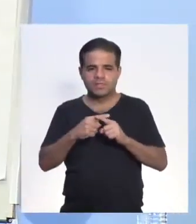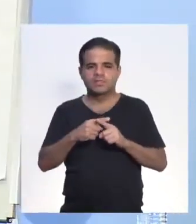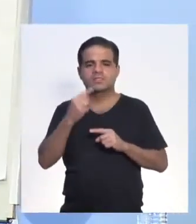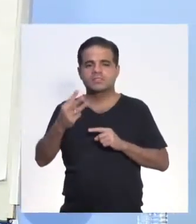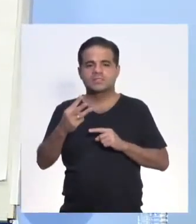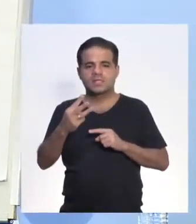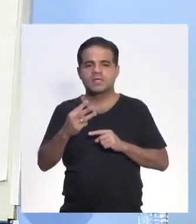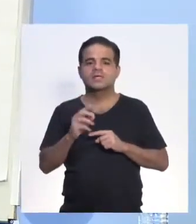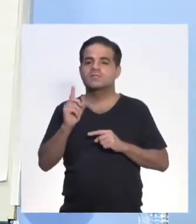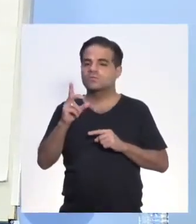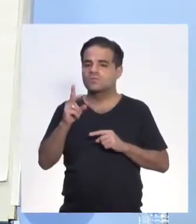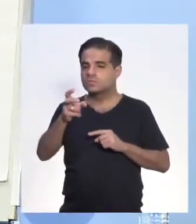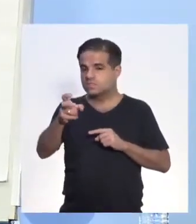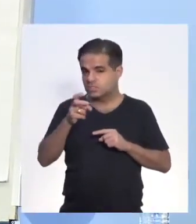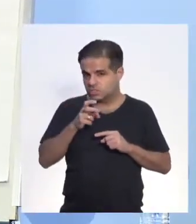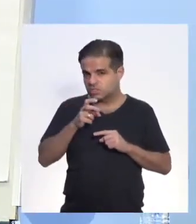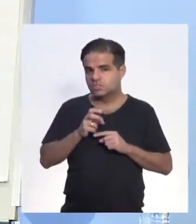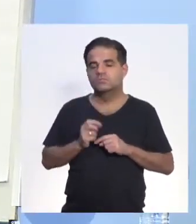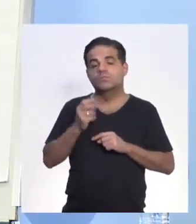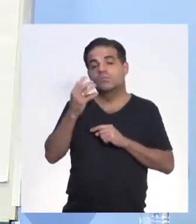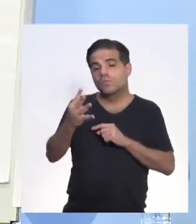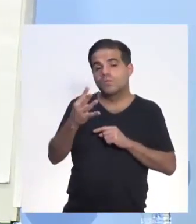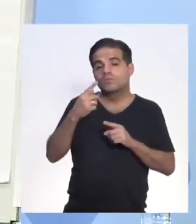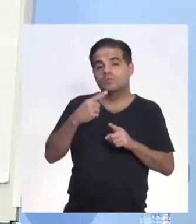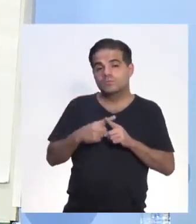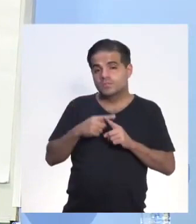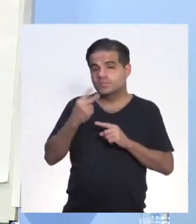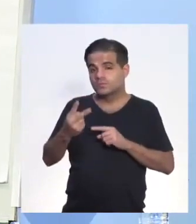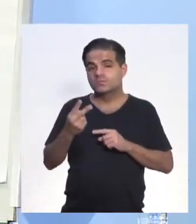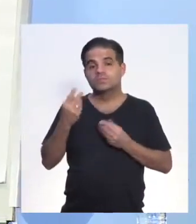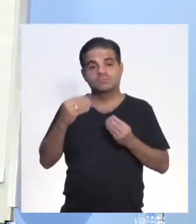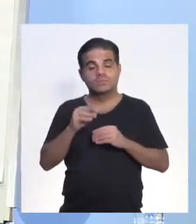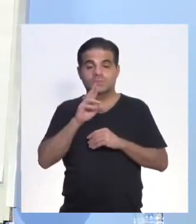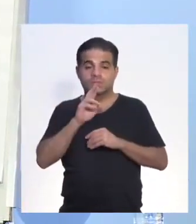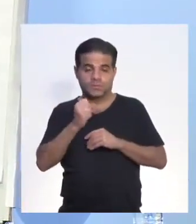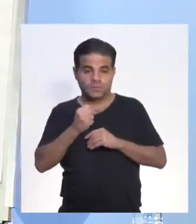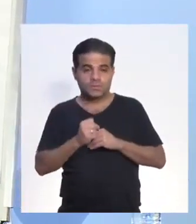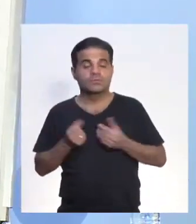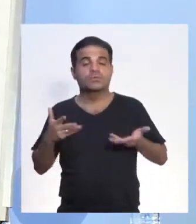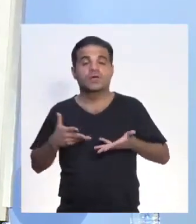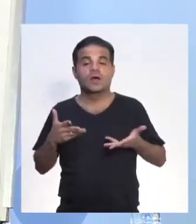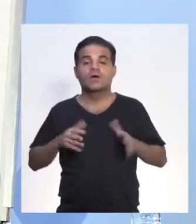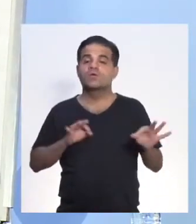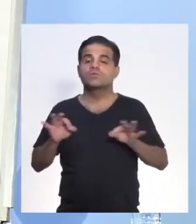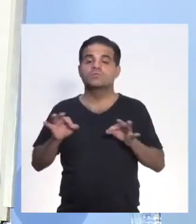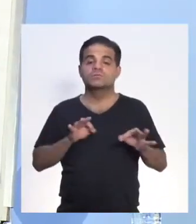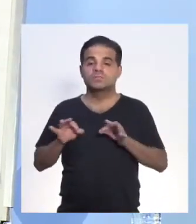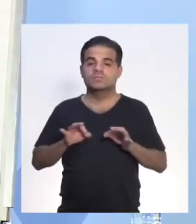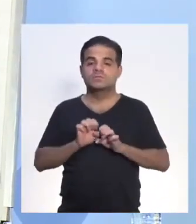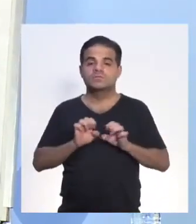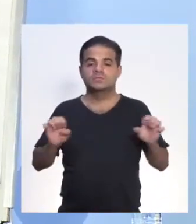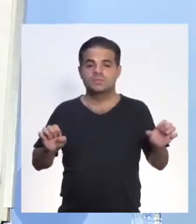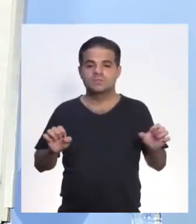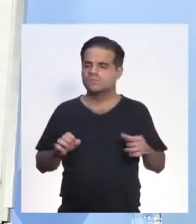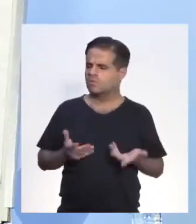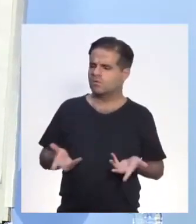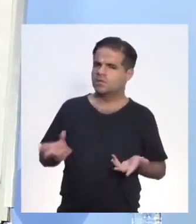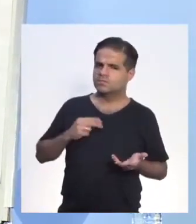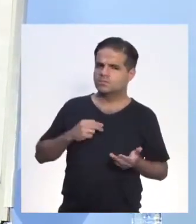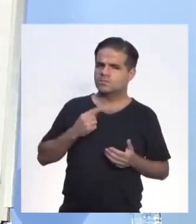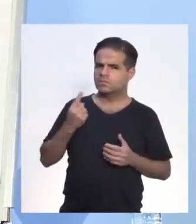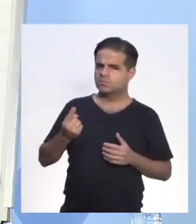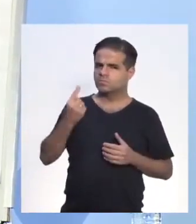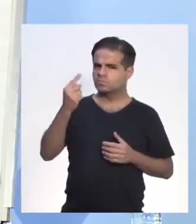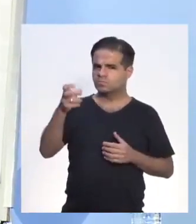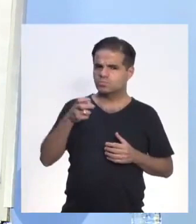dá 12x. 4 vezes 2 dá 8. E agora eu vou resolver a equação. Olha, só tem um termo